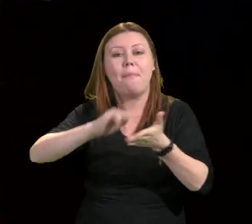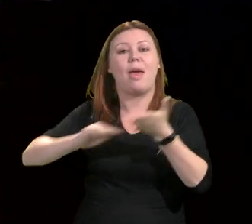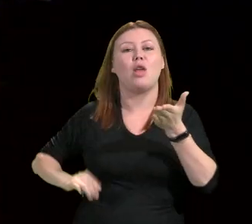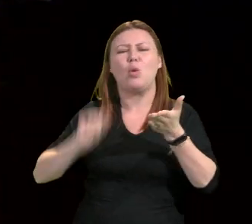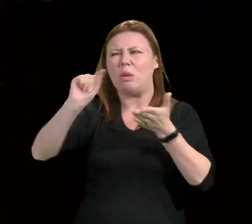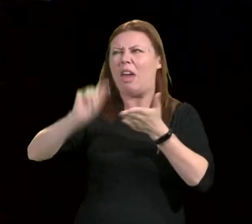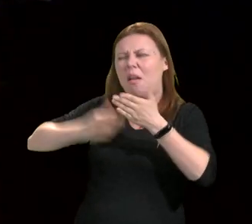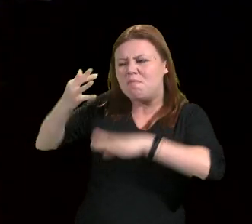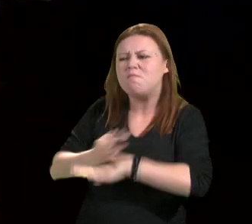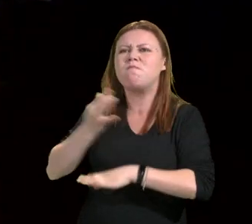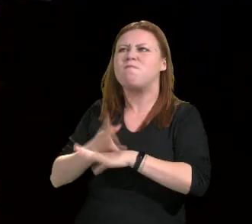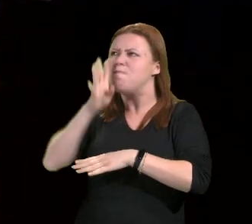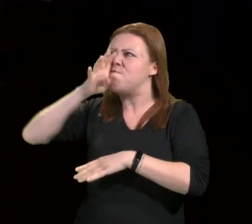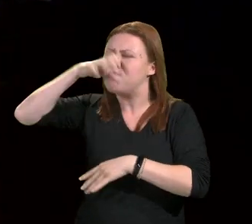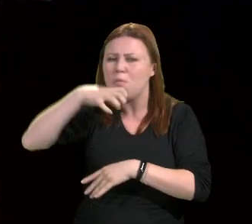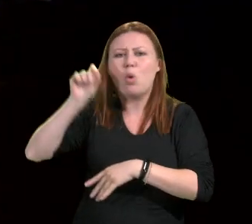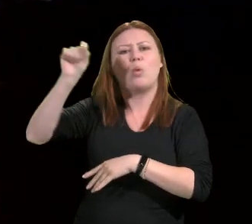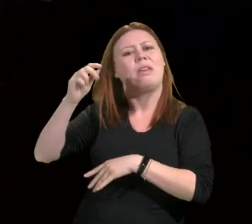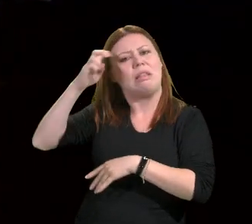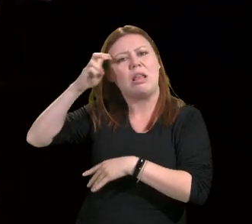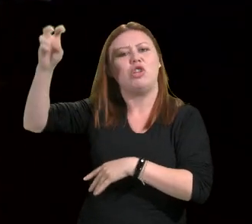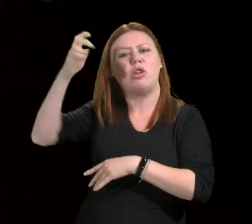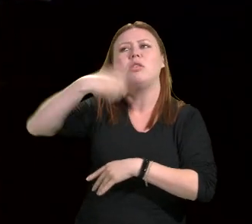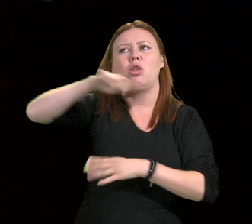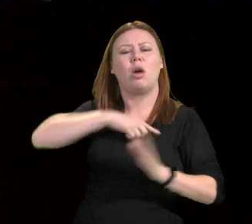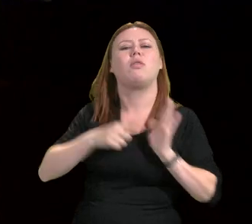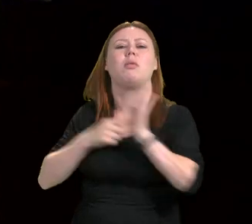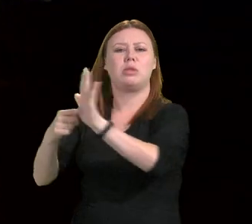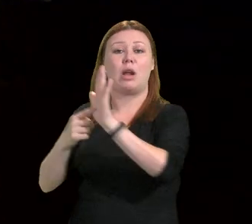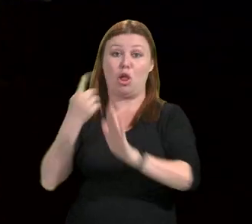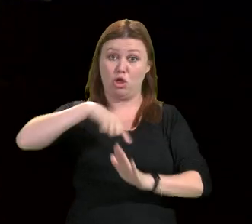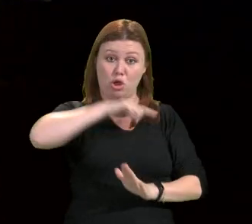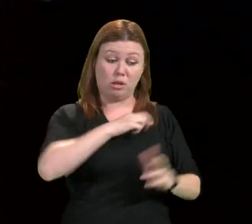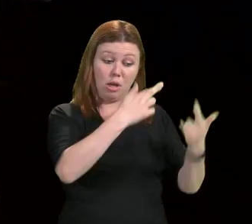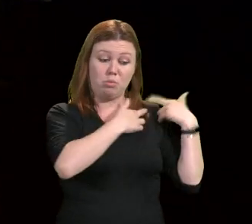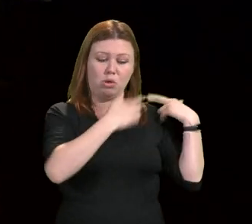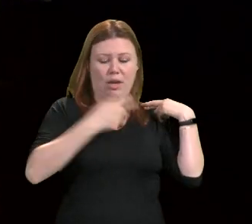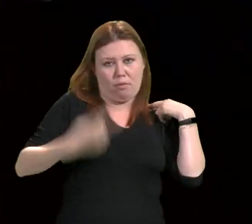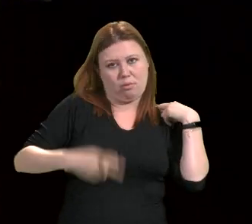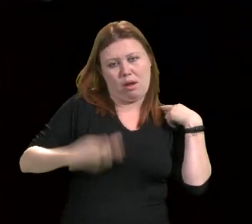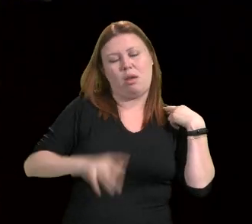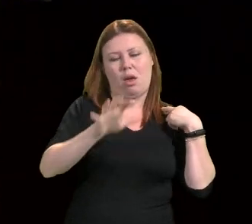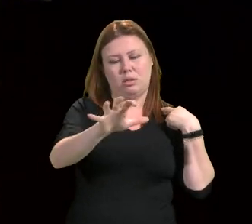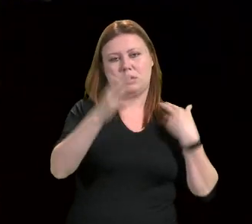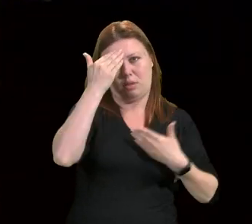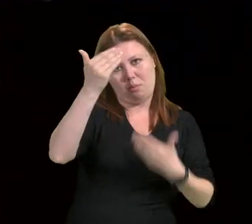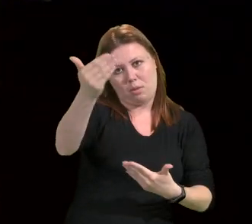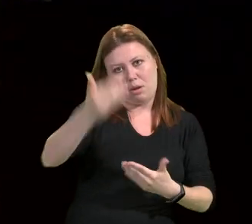persistência e o que é inteligência. E é isso que é a nossa função como associação. Muito obrigado.